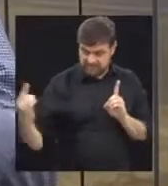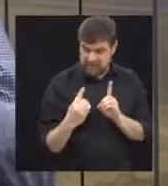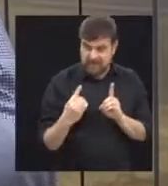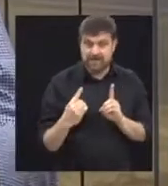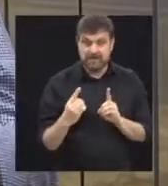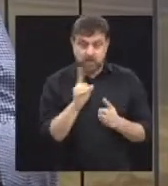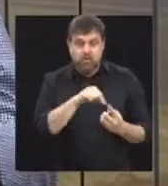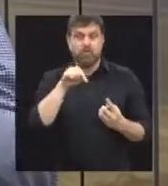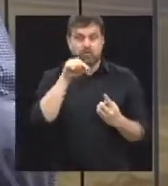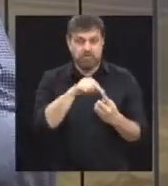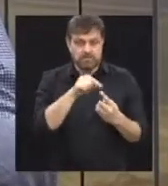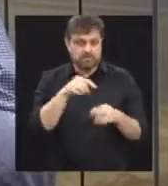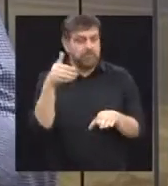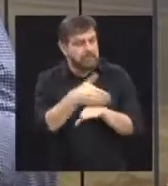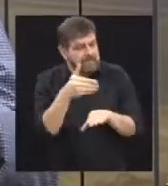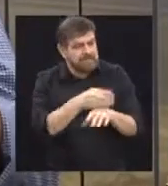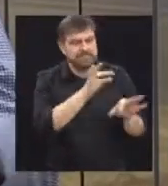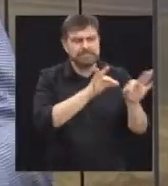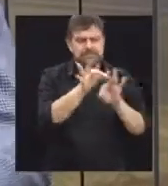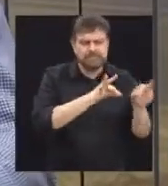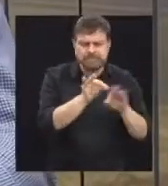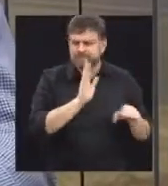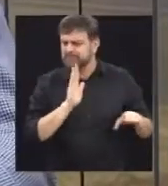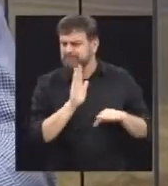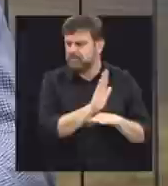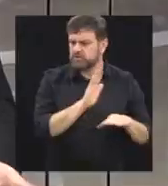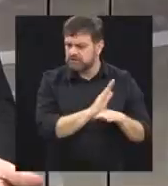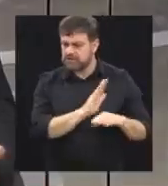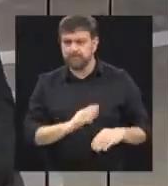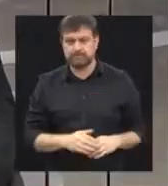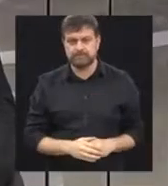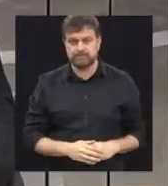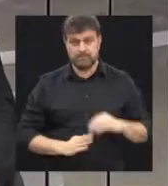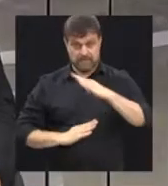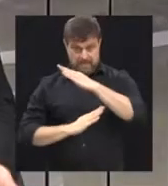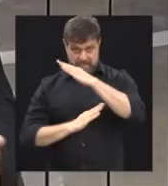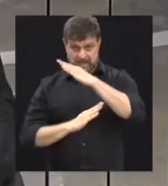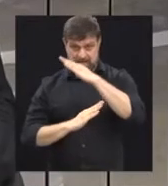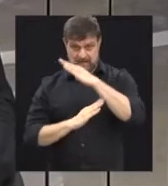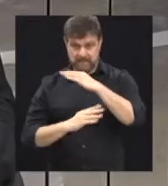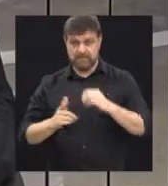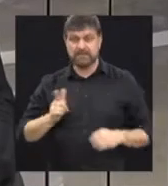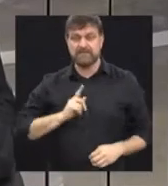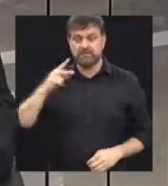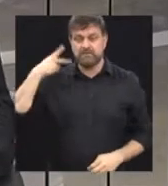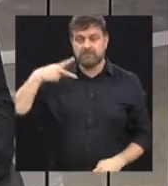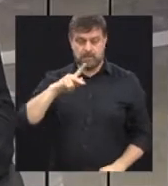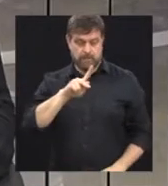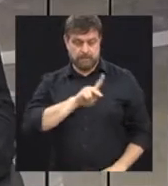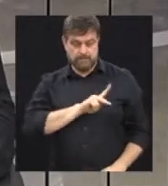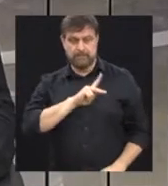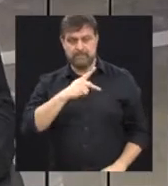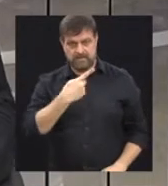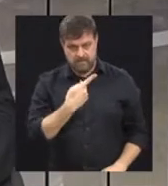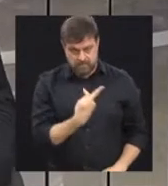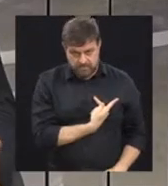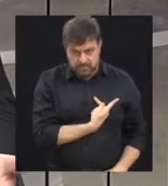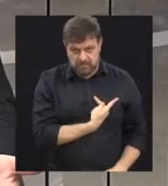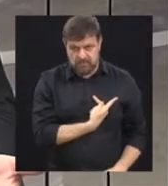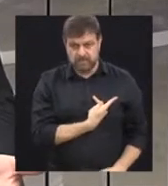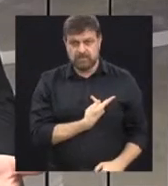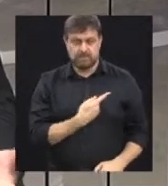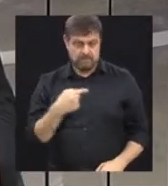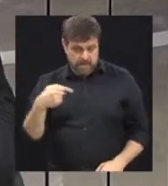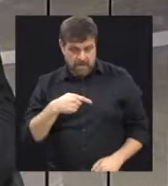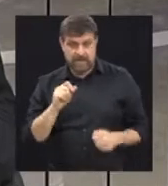querem de alguma forma participar do projeto e nos ajudar. Inclusive a Câmara Municipal, por meio do vereador Paulo Haddad,